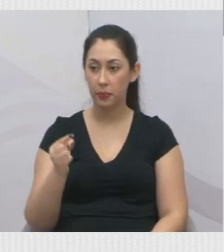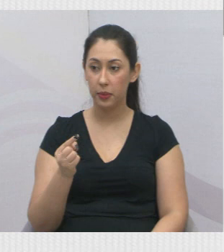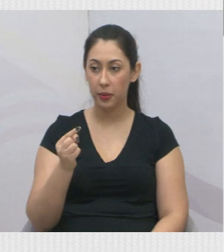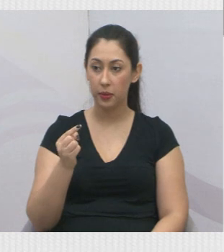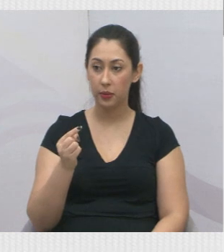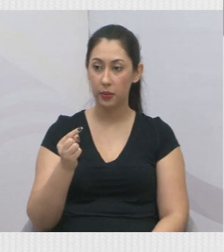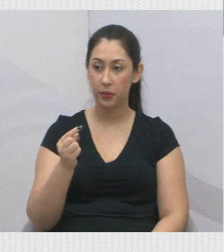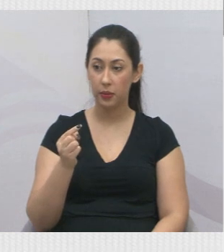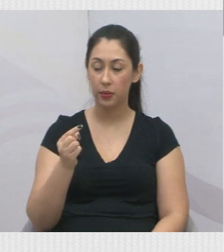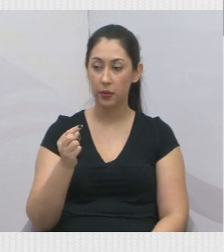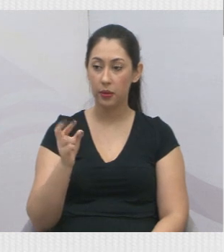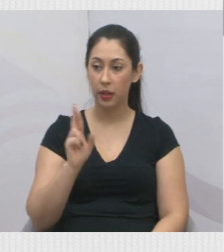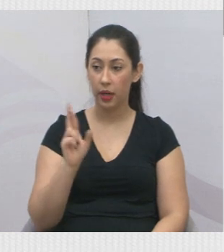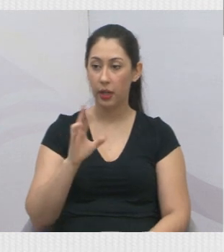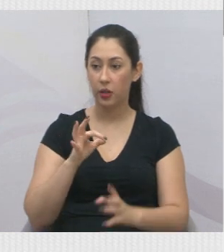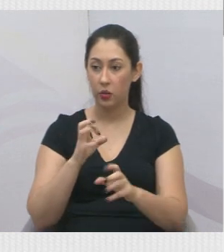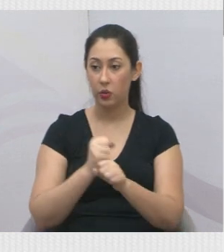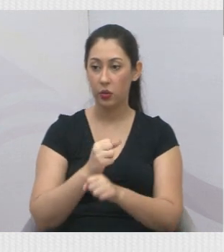R$ 390.604, dando um montante de